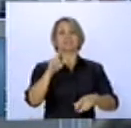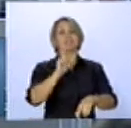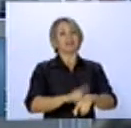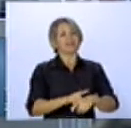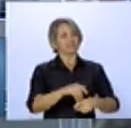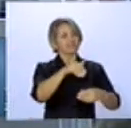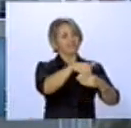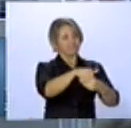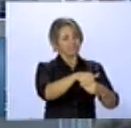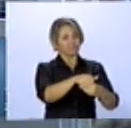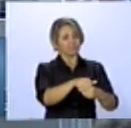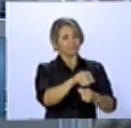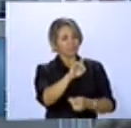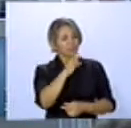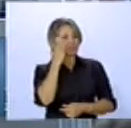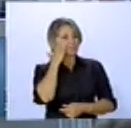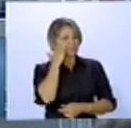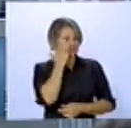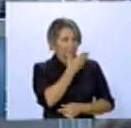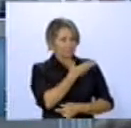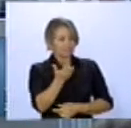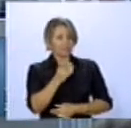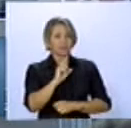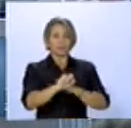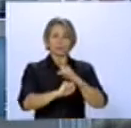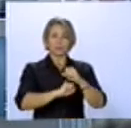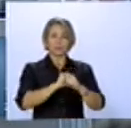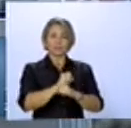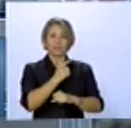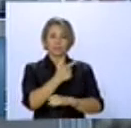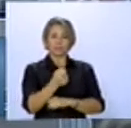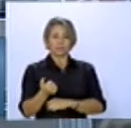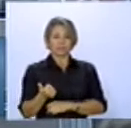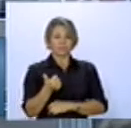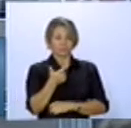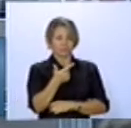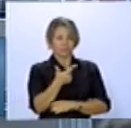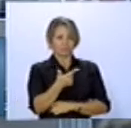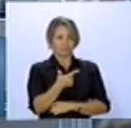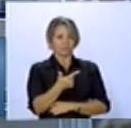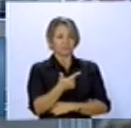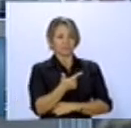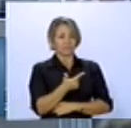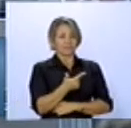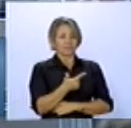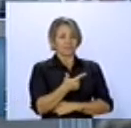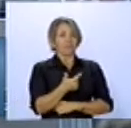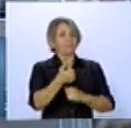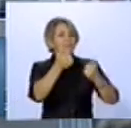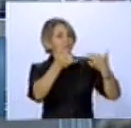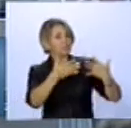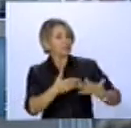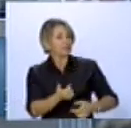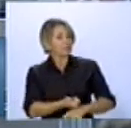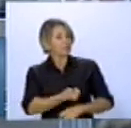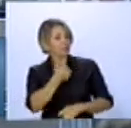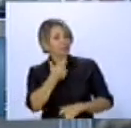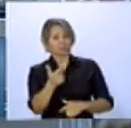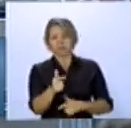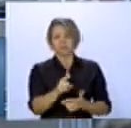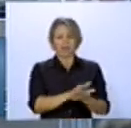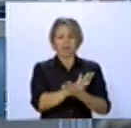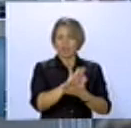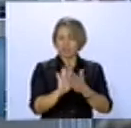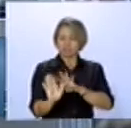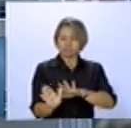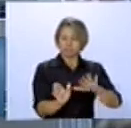somente para se ter uma ideia no ano de 2012 e isso é para corroborar o que estamos fazendo há nenhum ideologia política